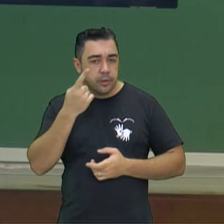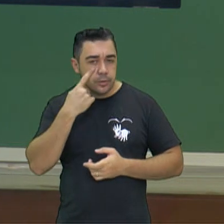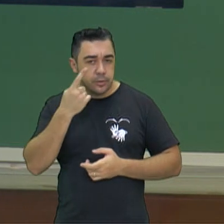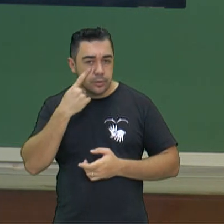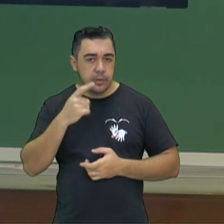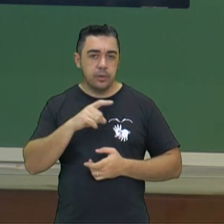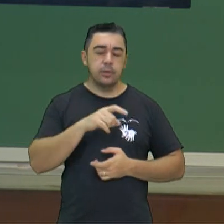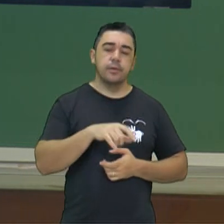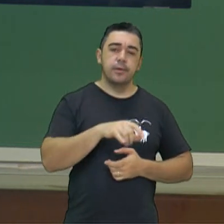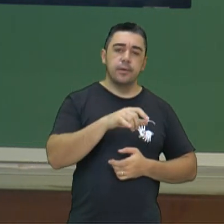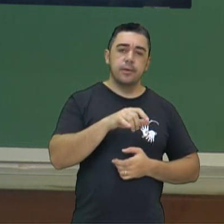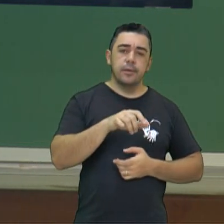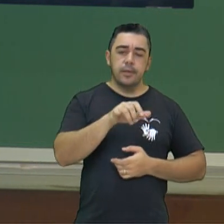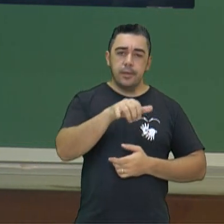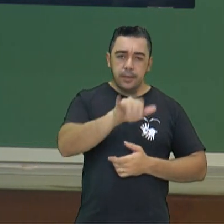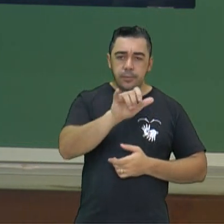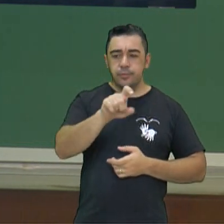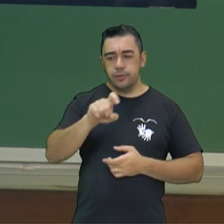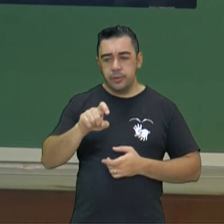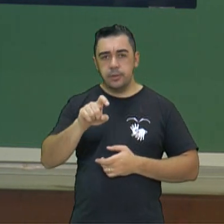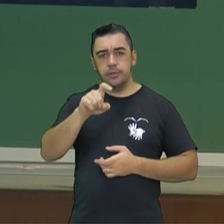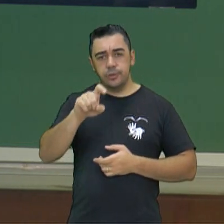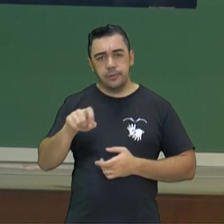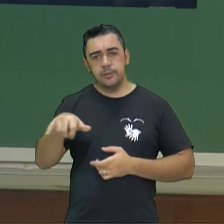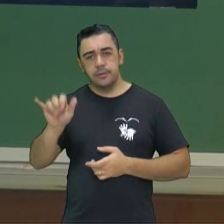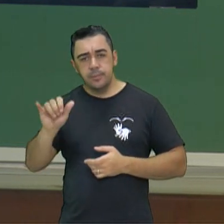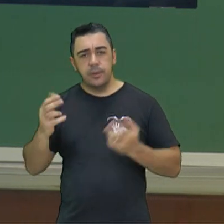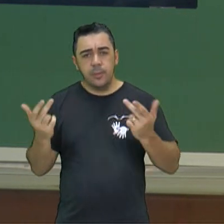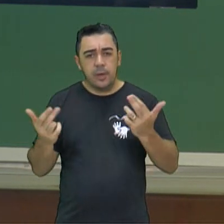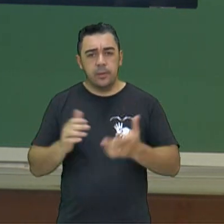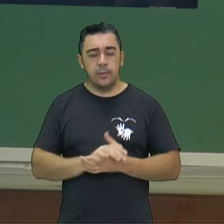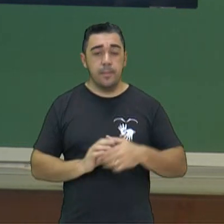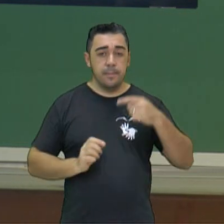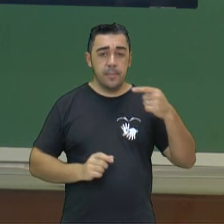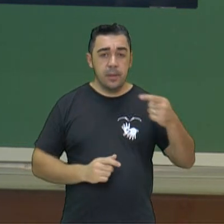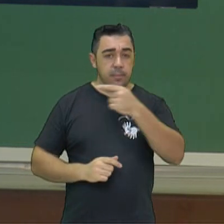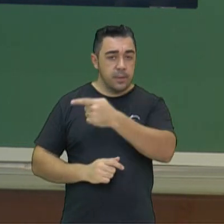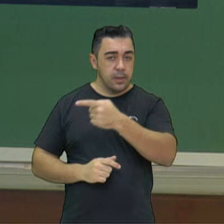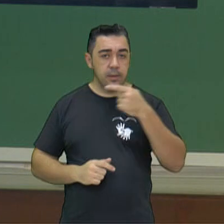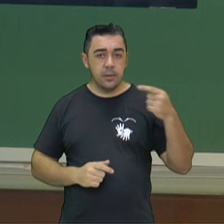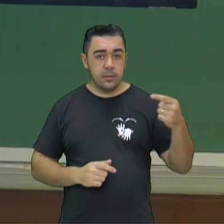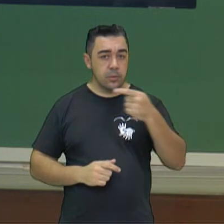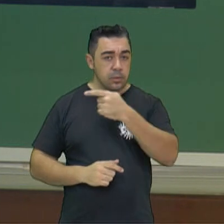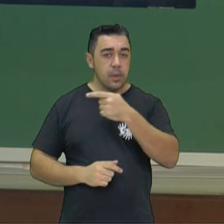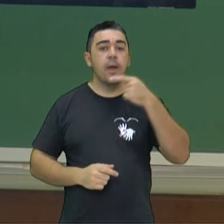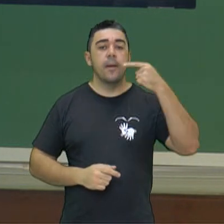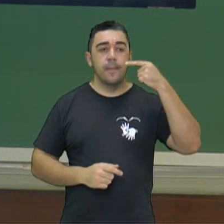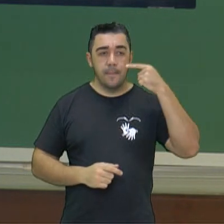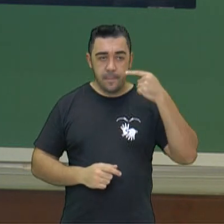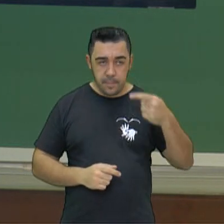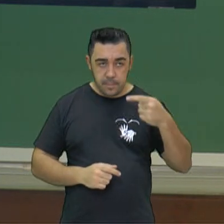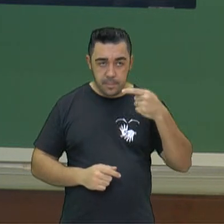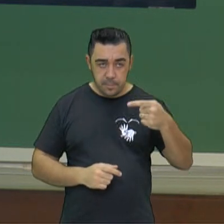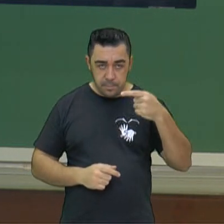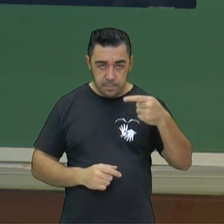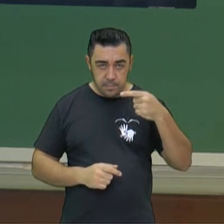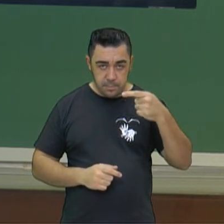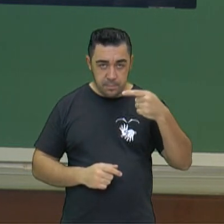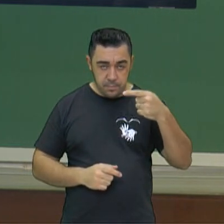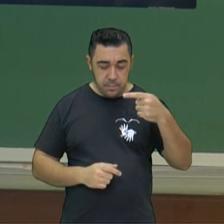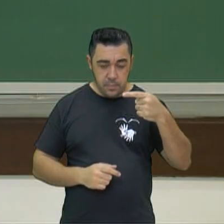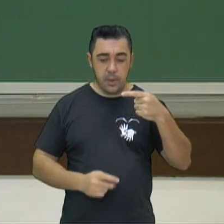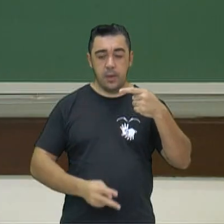XY e YX é a mesma coisa, só vamos tomar cuidado com o sinal. Sinais iguais, o que eu faço? Somo, permanece o